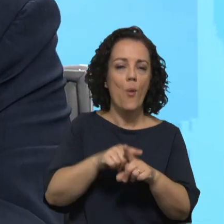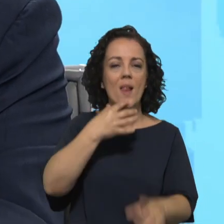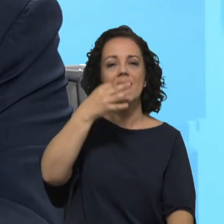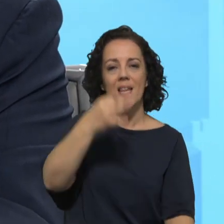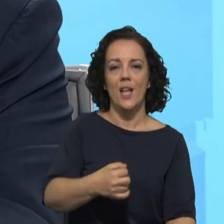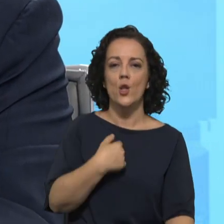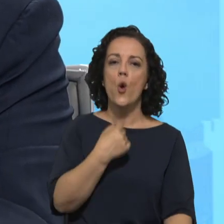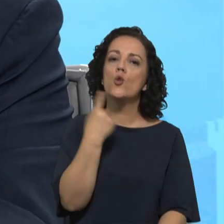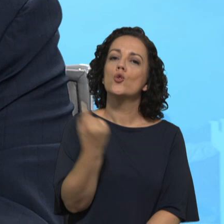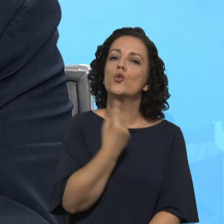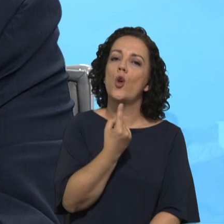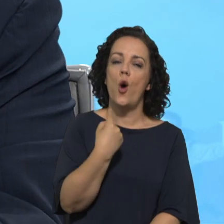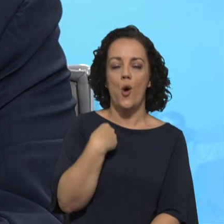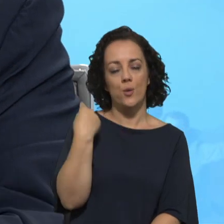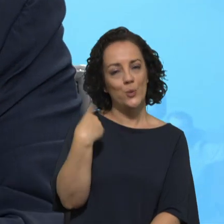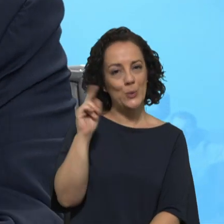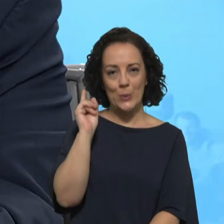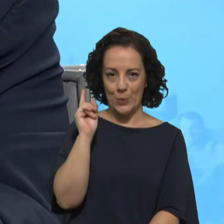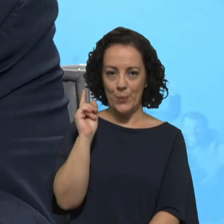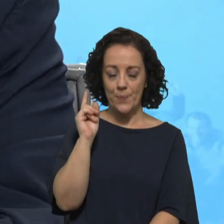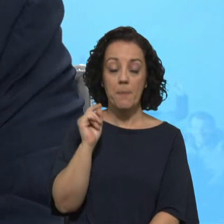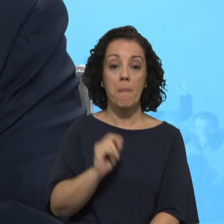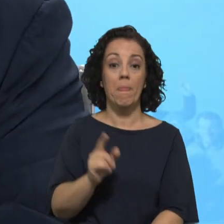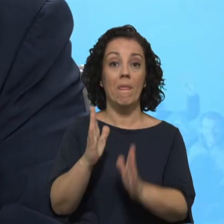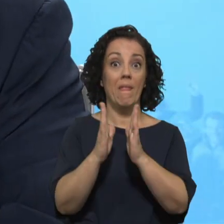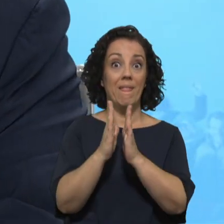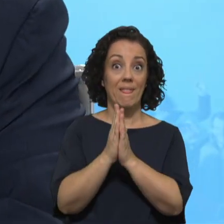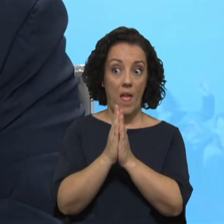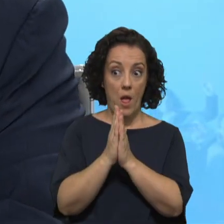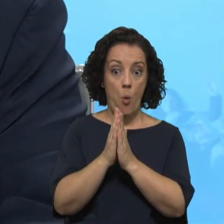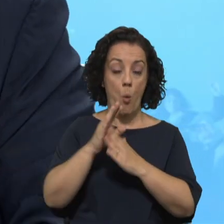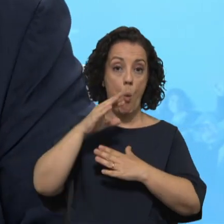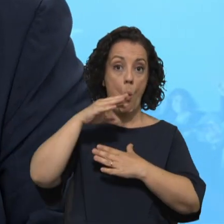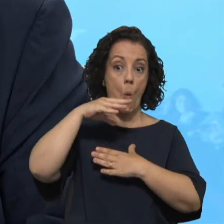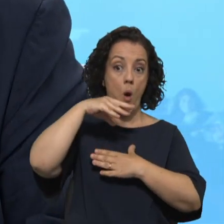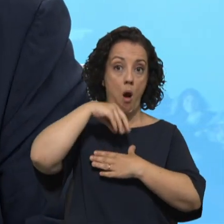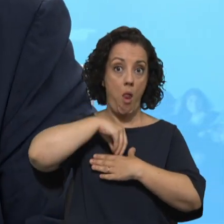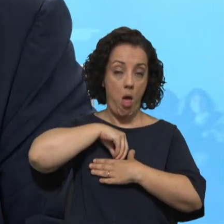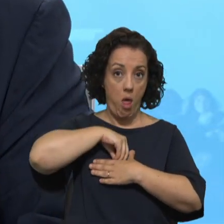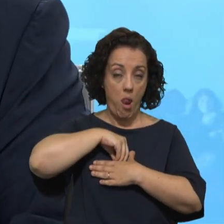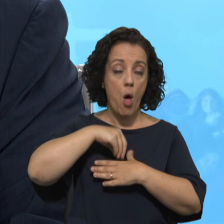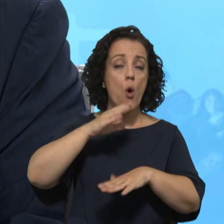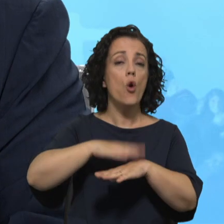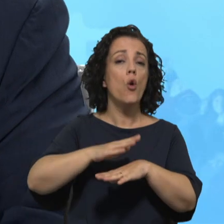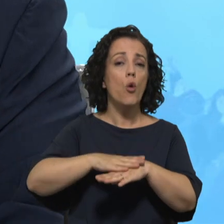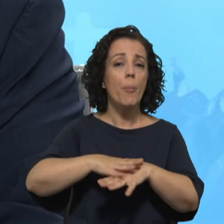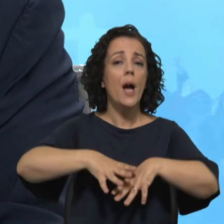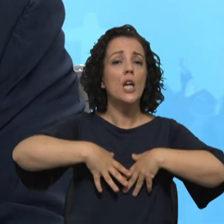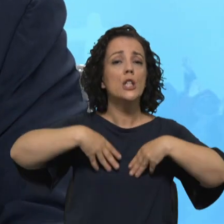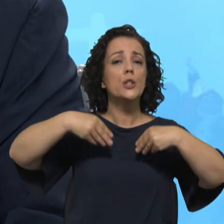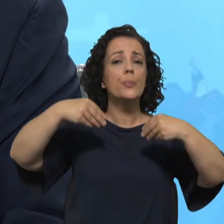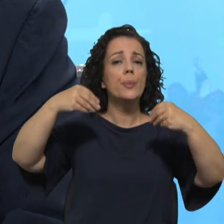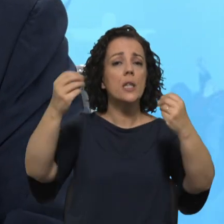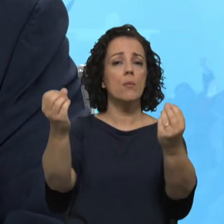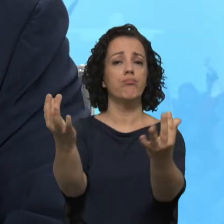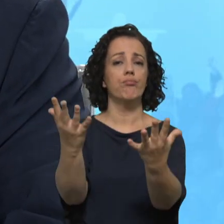sós. E a presença de Deus em nós acontece pela ação do Espírito que nos habita e que nós